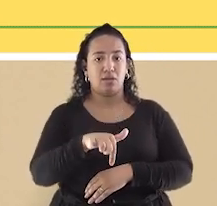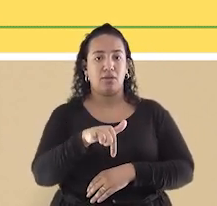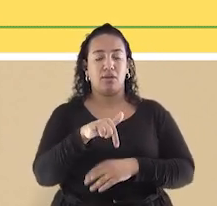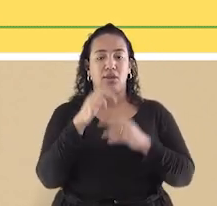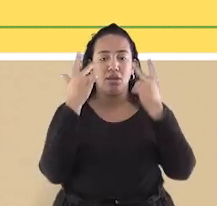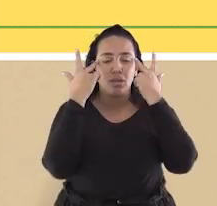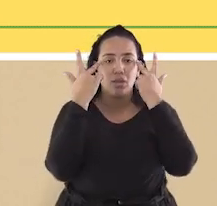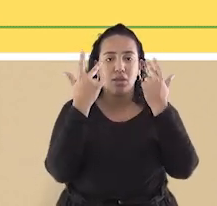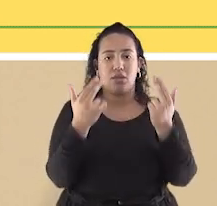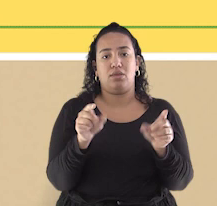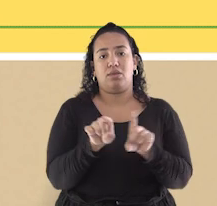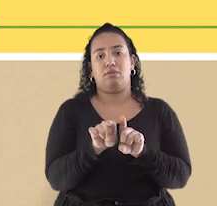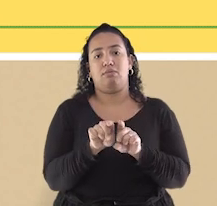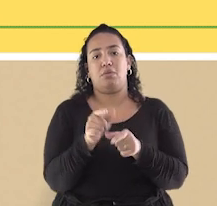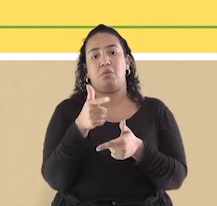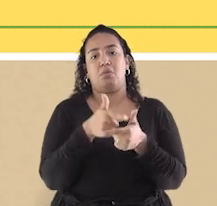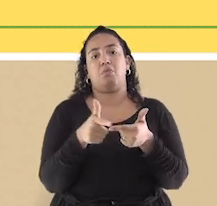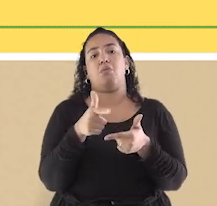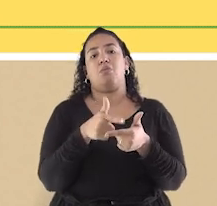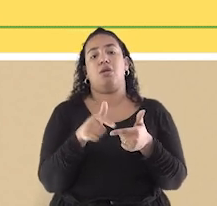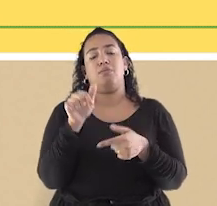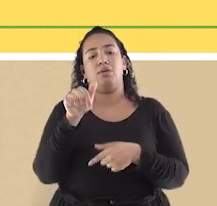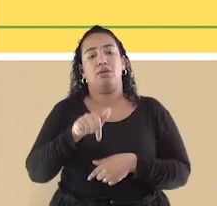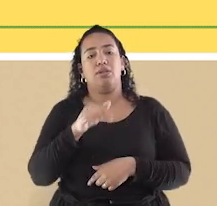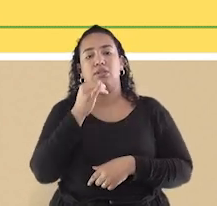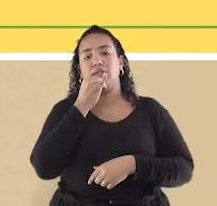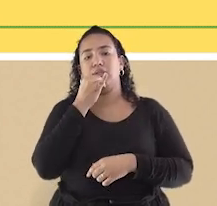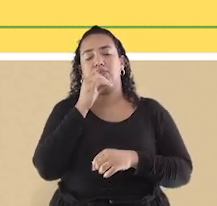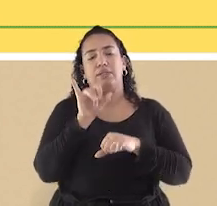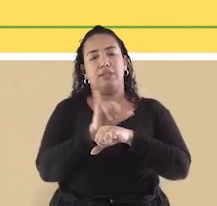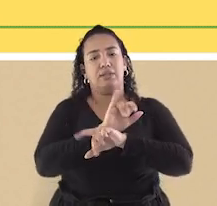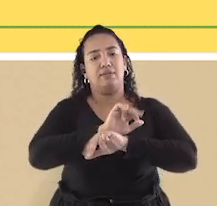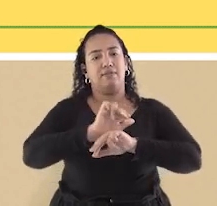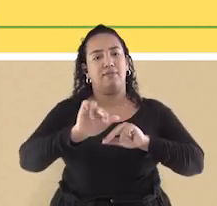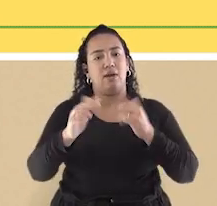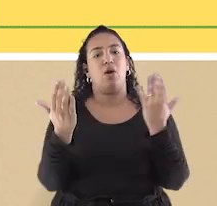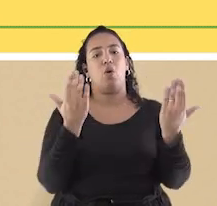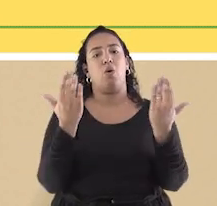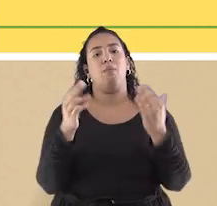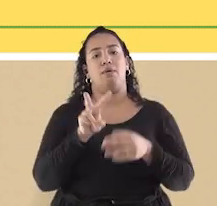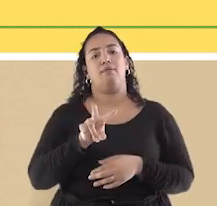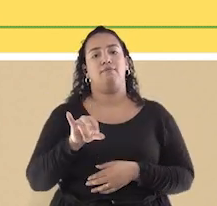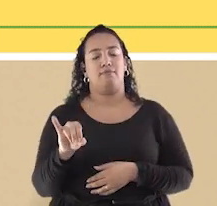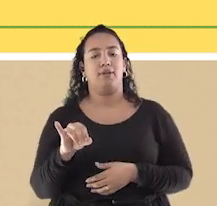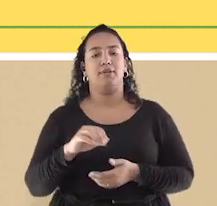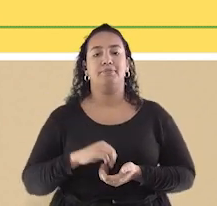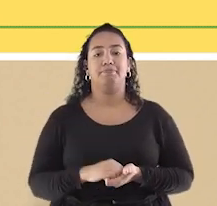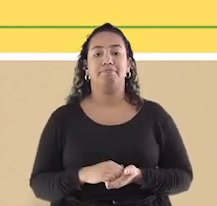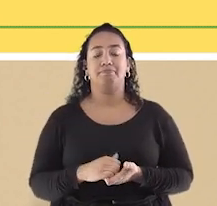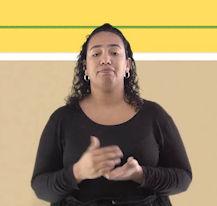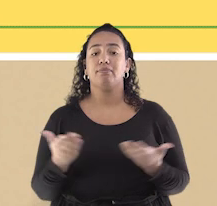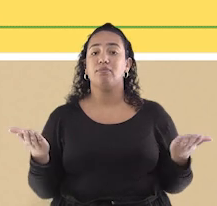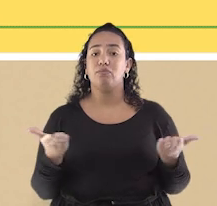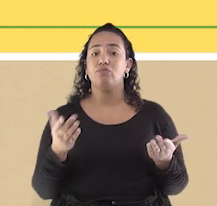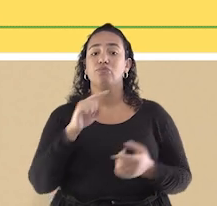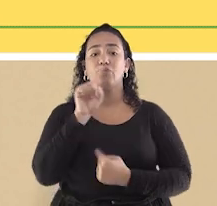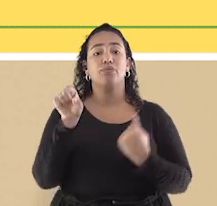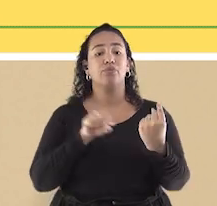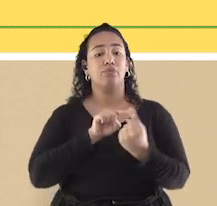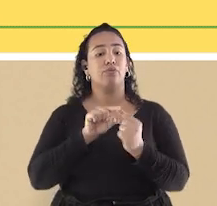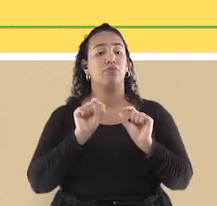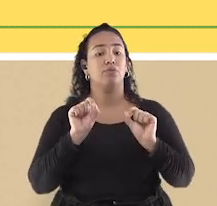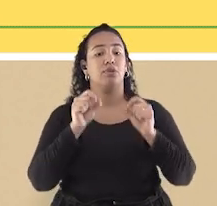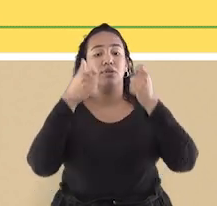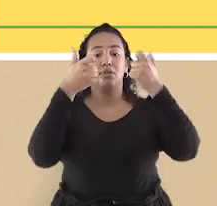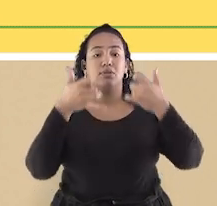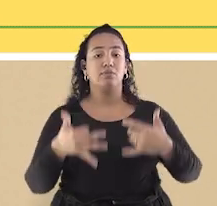físico natural, assim como os riscos provenientes do uso de ferramentas e máquinas. O objetivo é explicar sobre